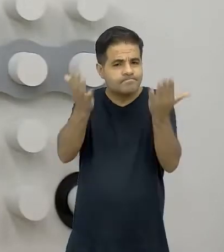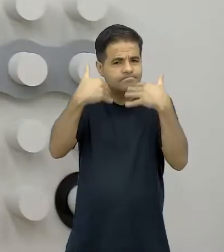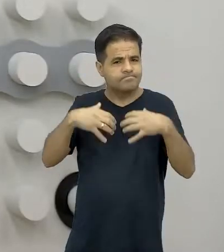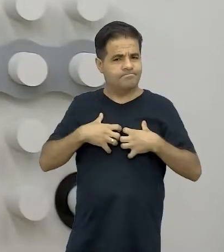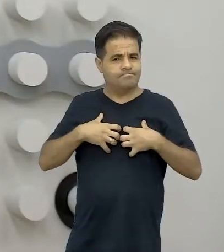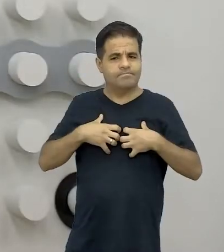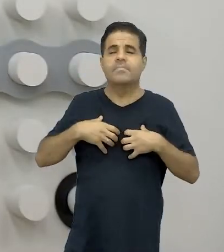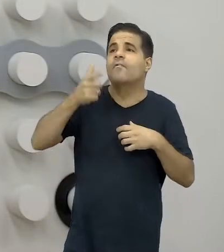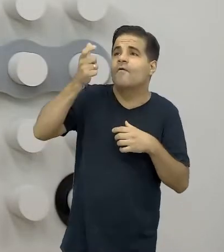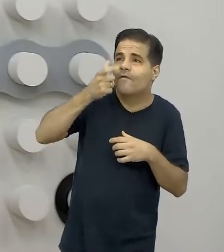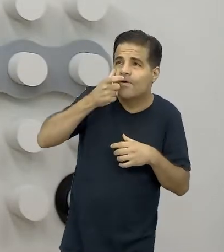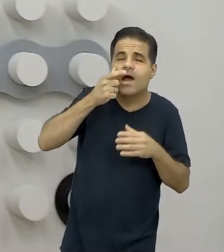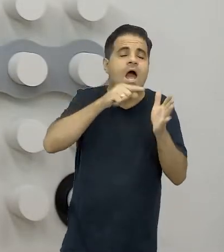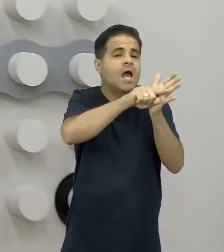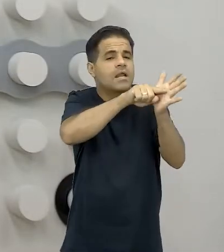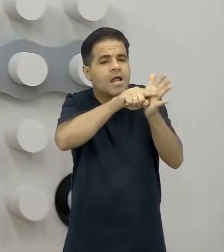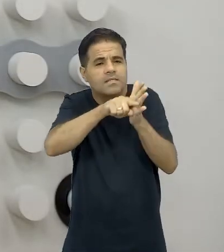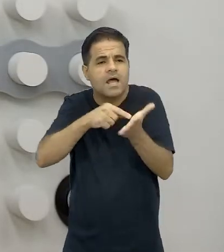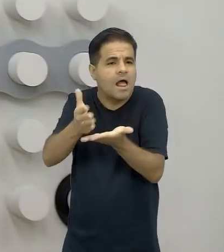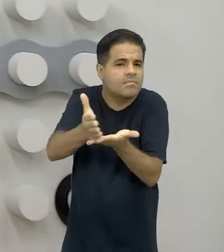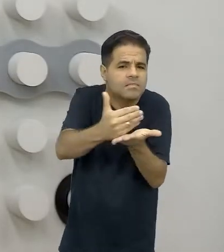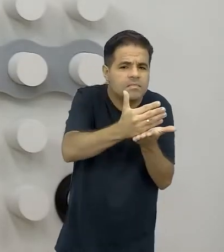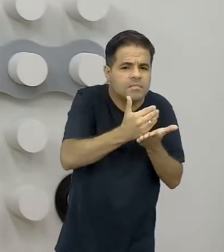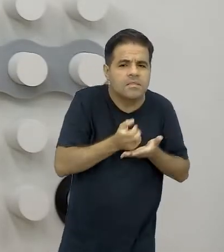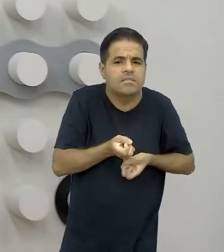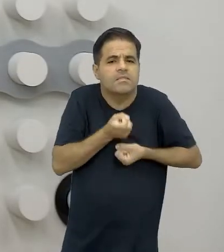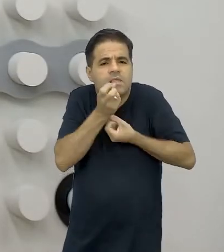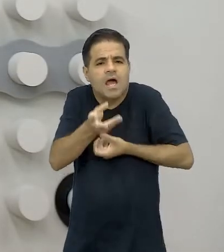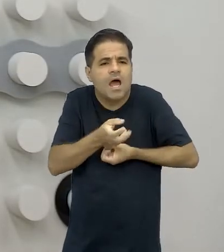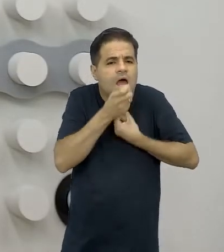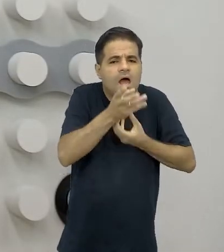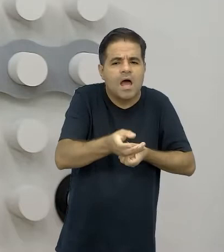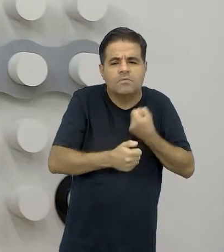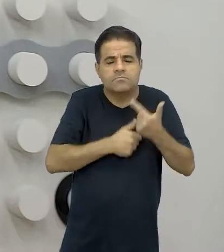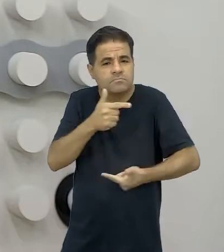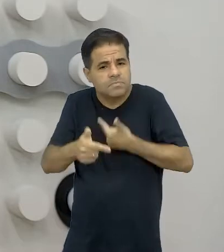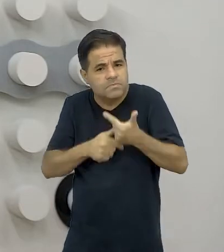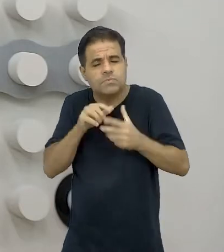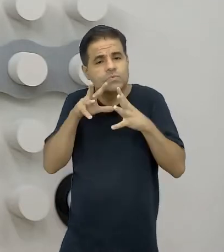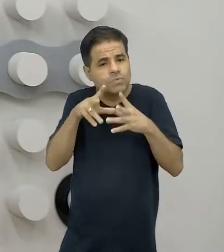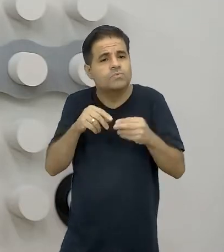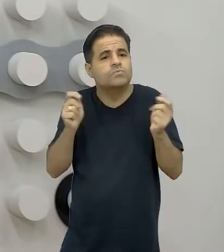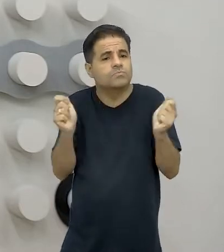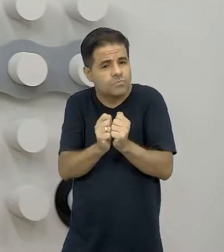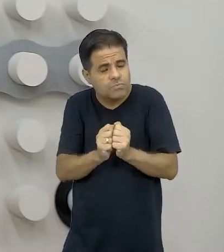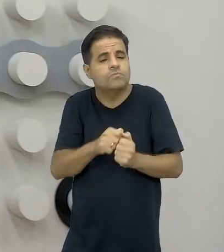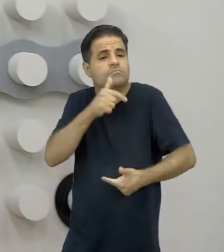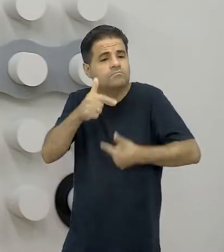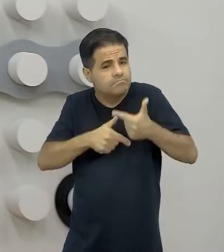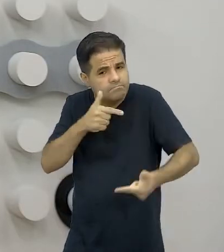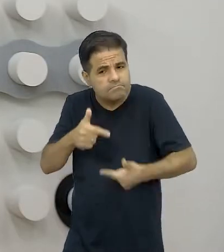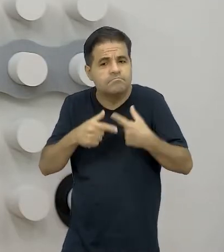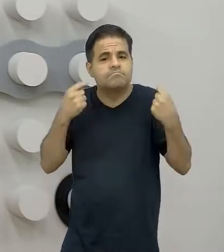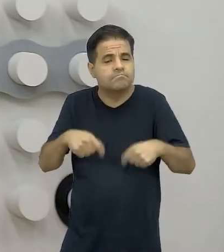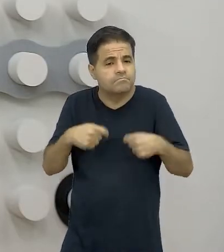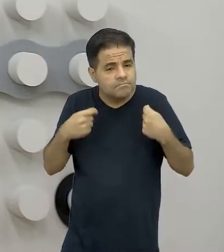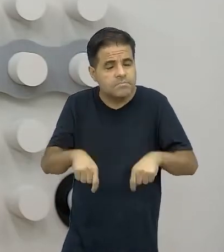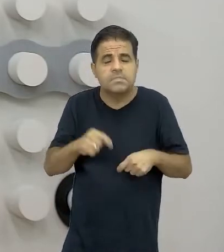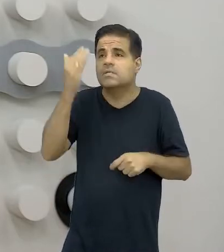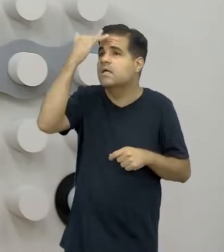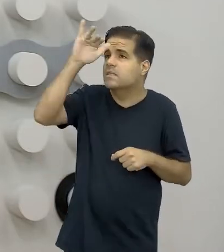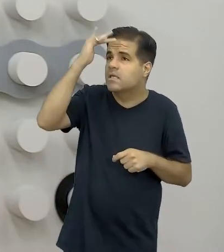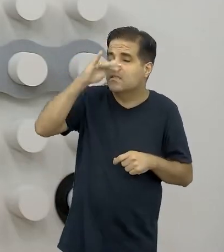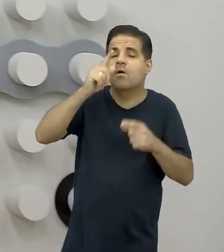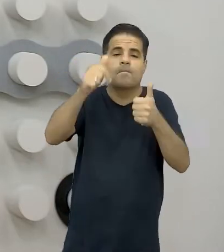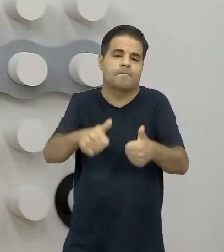vai analisar, coletar dados, né? A gente vai trabalhar com tudo isso que é necessário para a gente entender